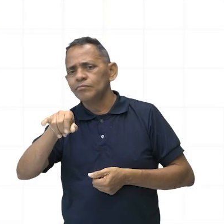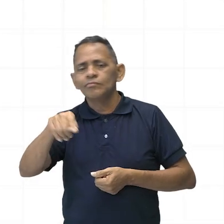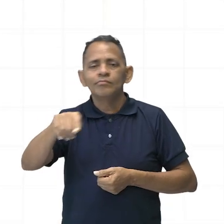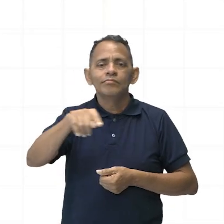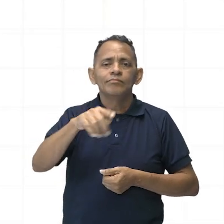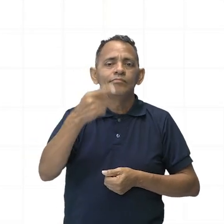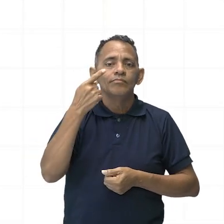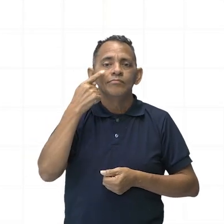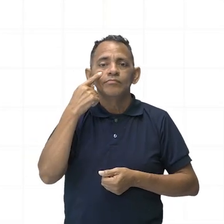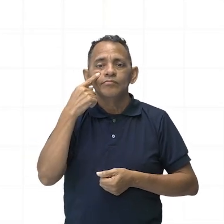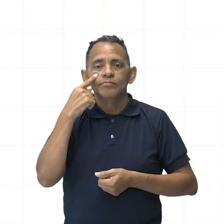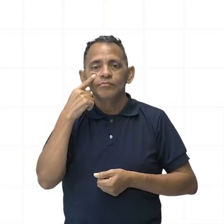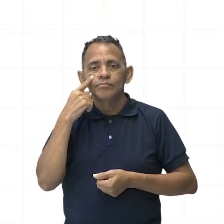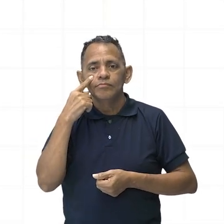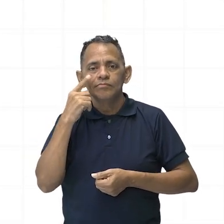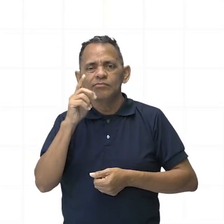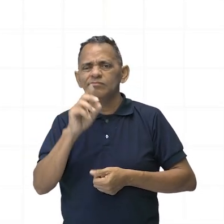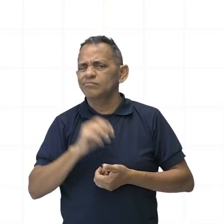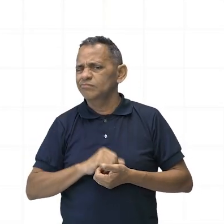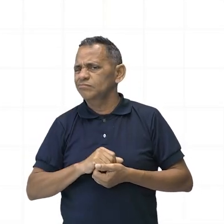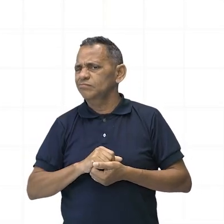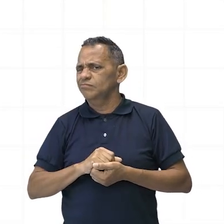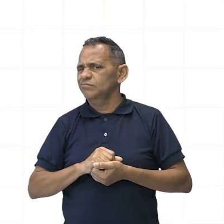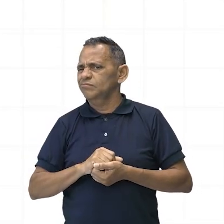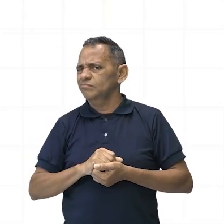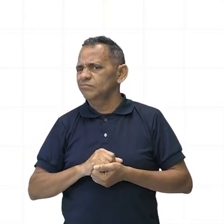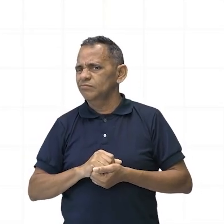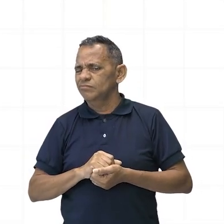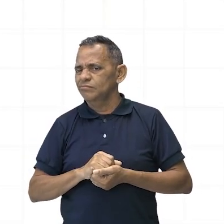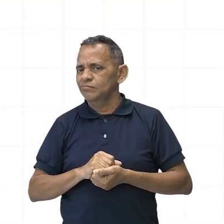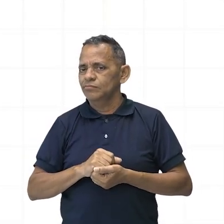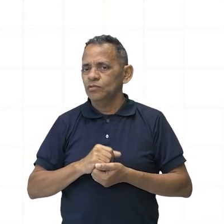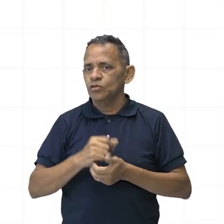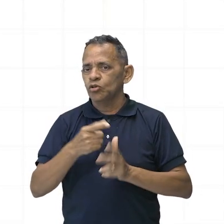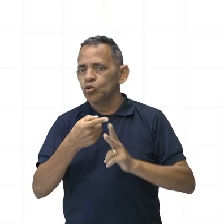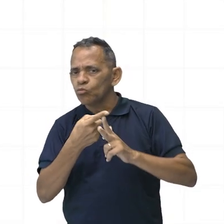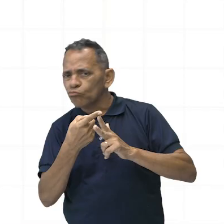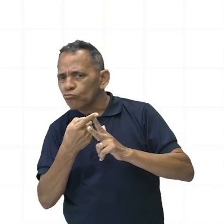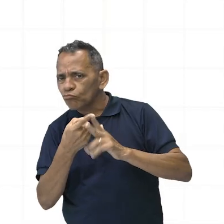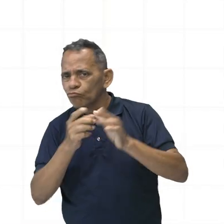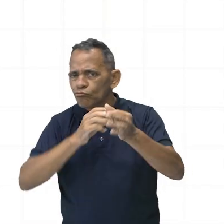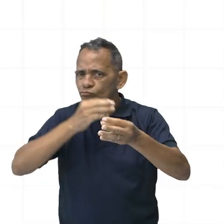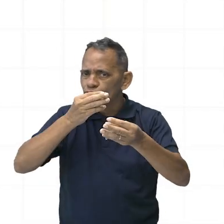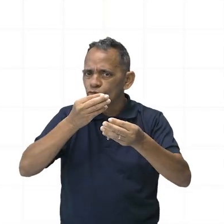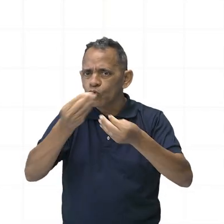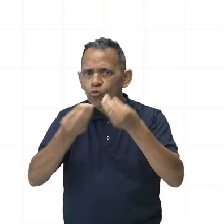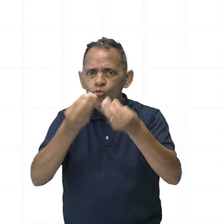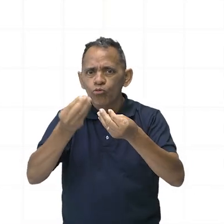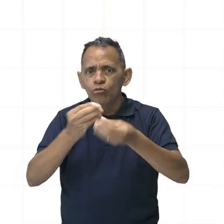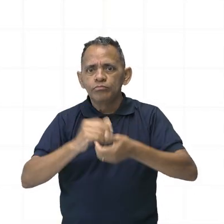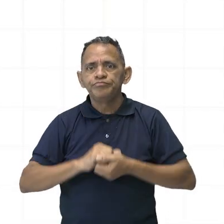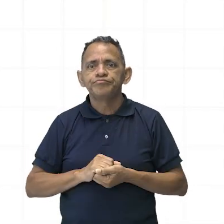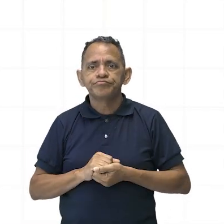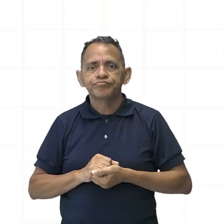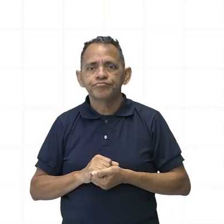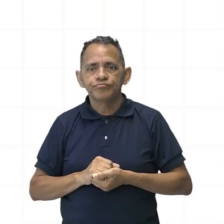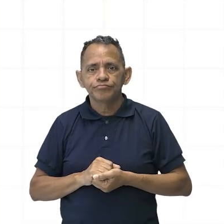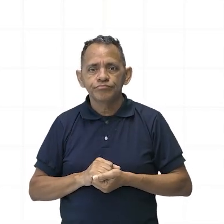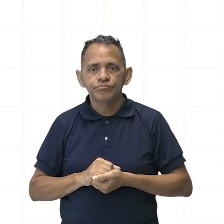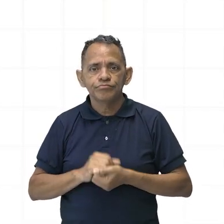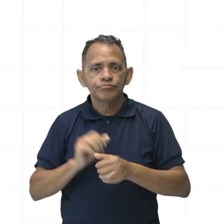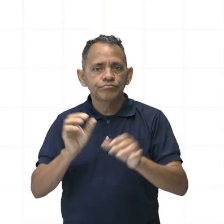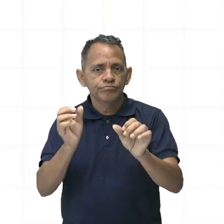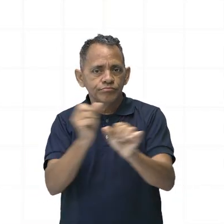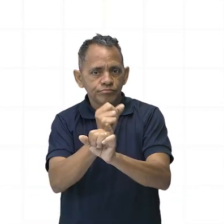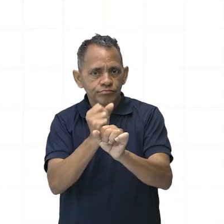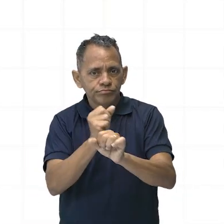você observar, vai ser complicado construir um gráfico com esses valores. Então, eu posso